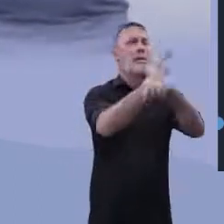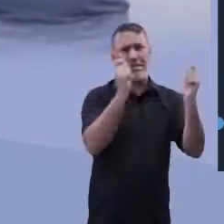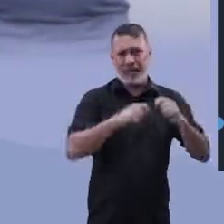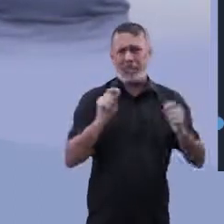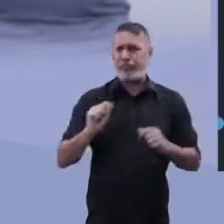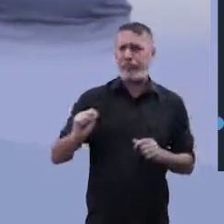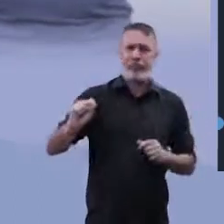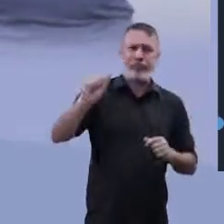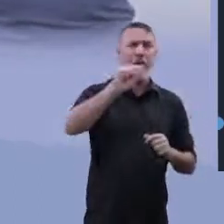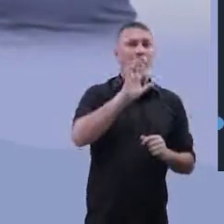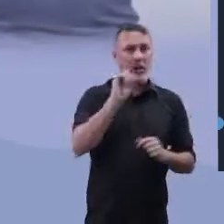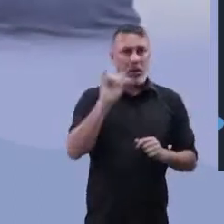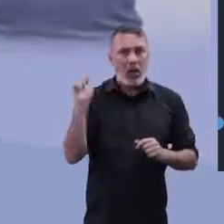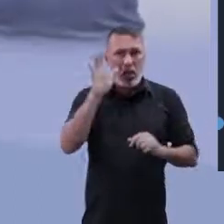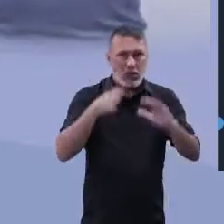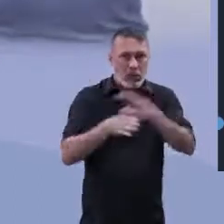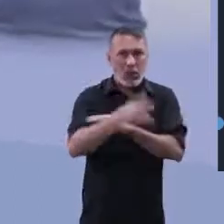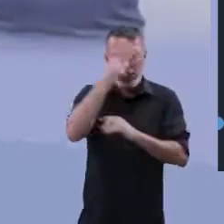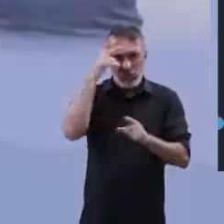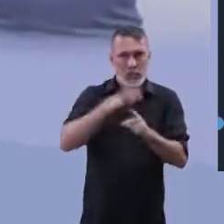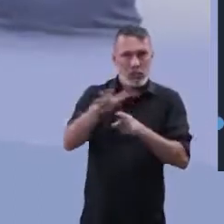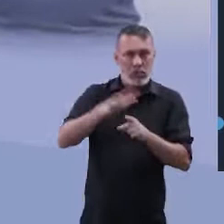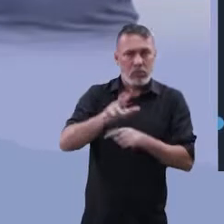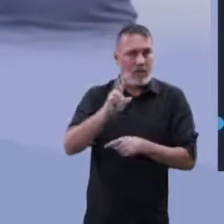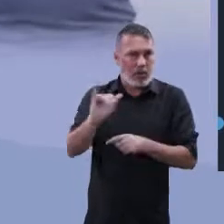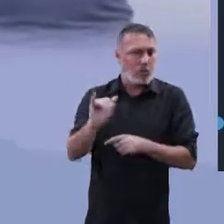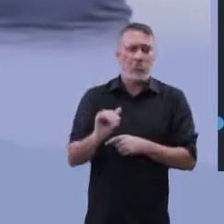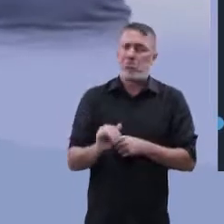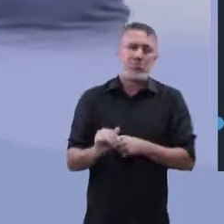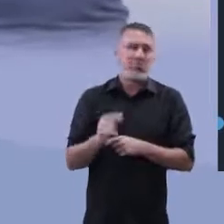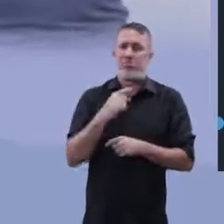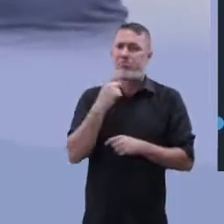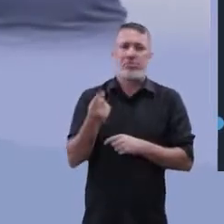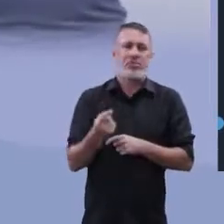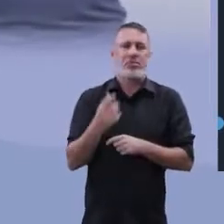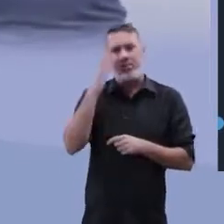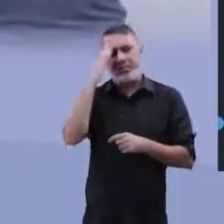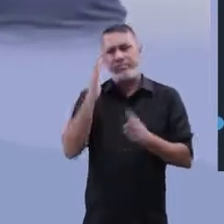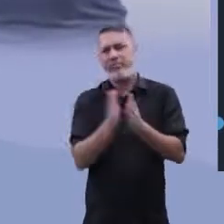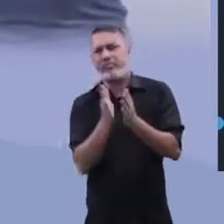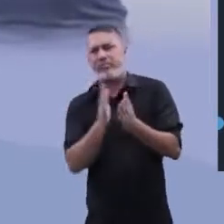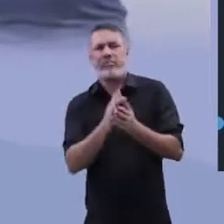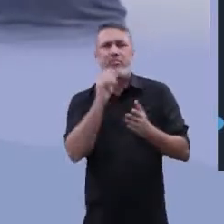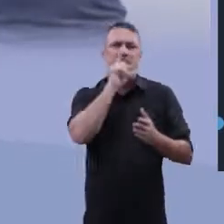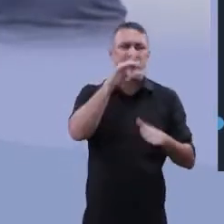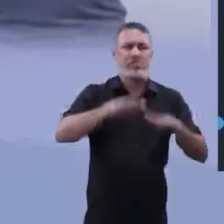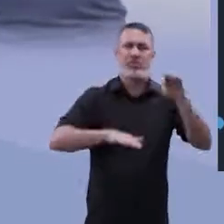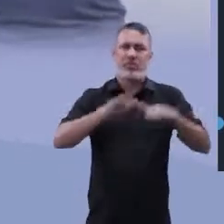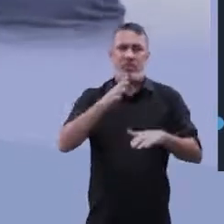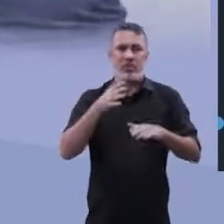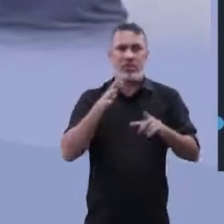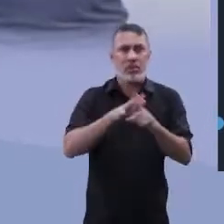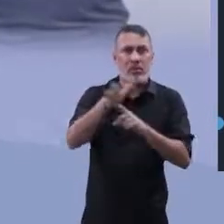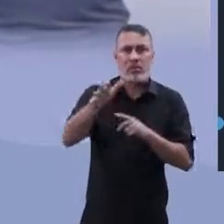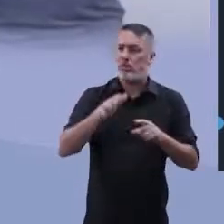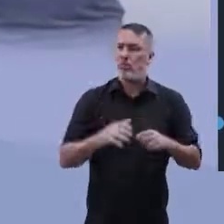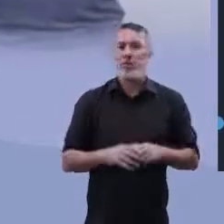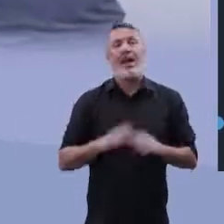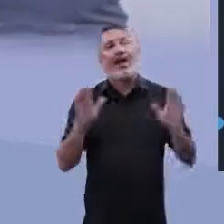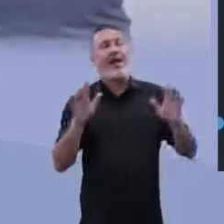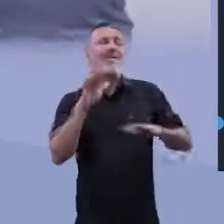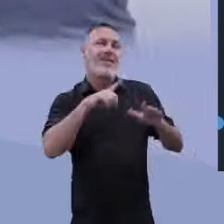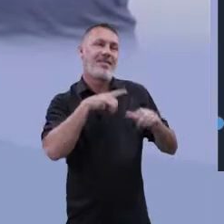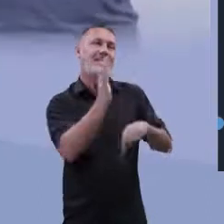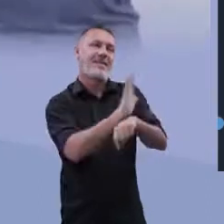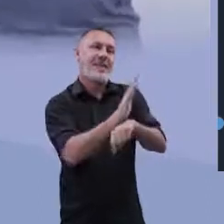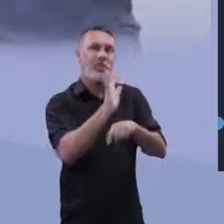país, mas se o valor continuar sendo alto, eu não vou conseguir que aquelas pessoas, né, a desigualdade social vai atrapalhar isso aí também. Ah, mas